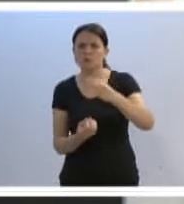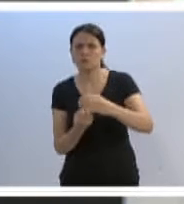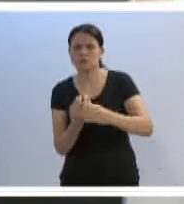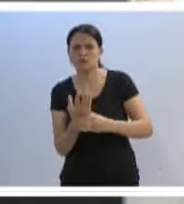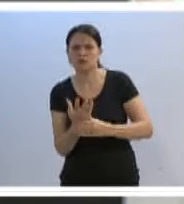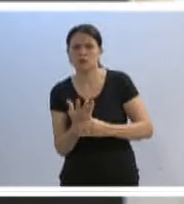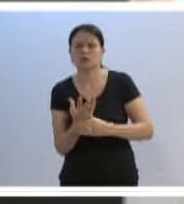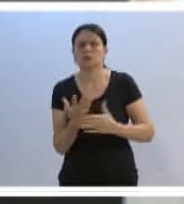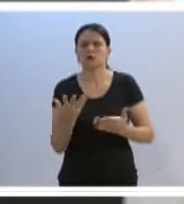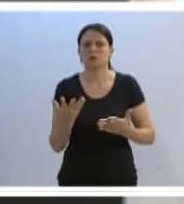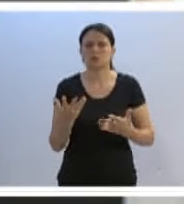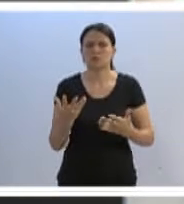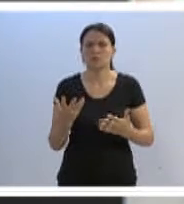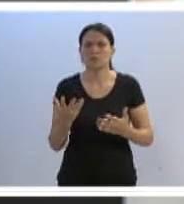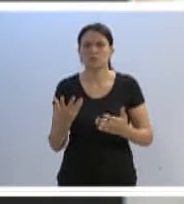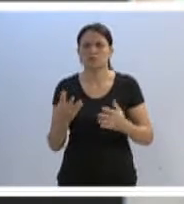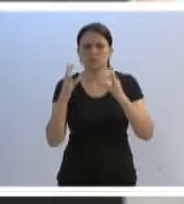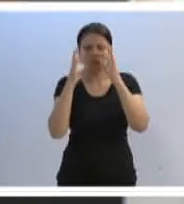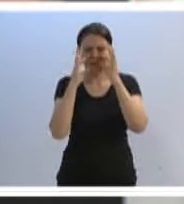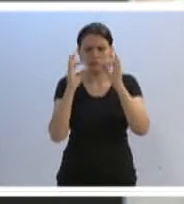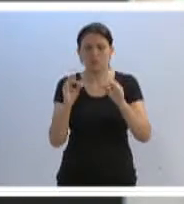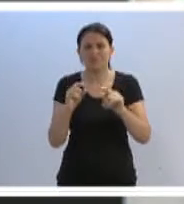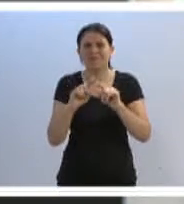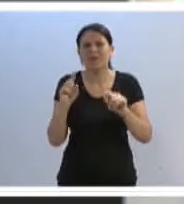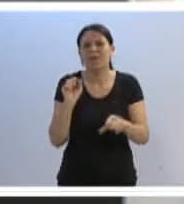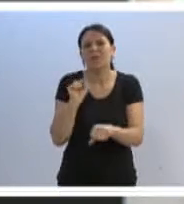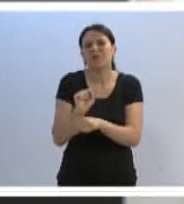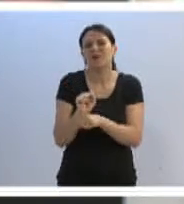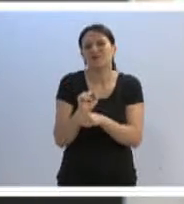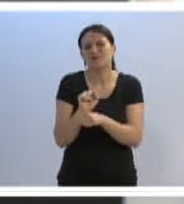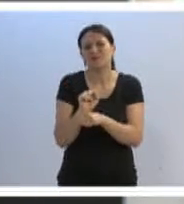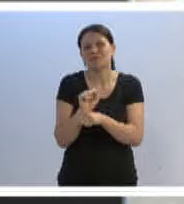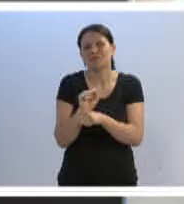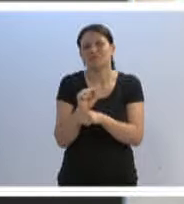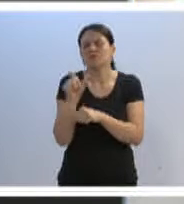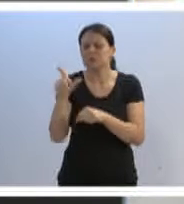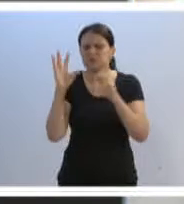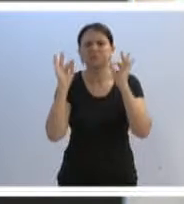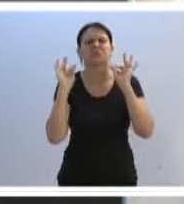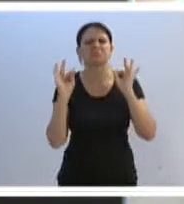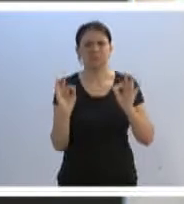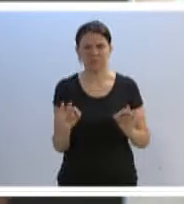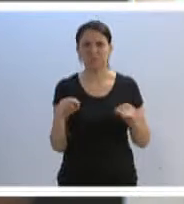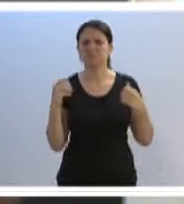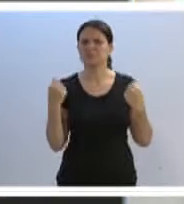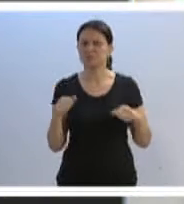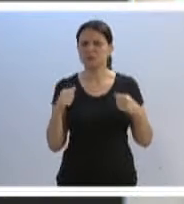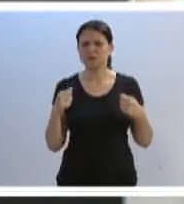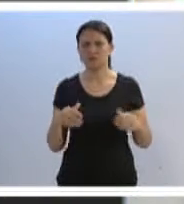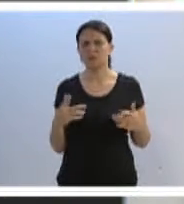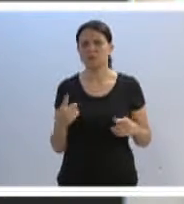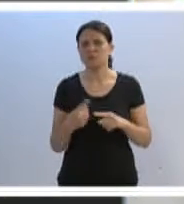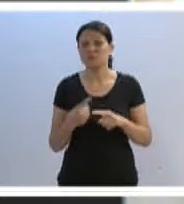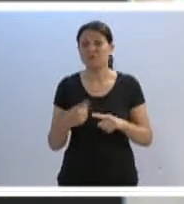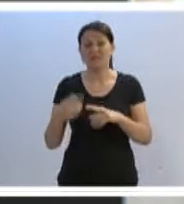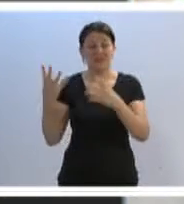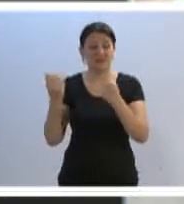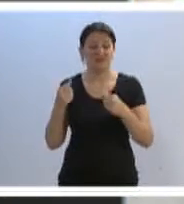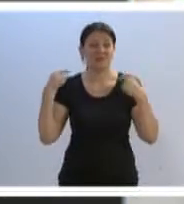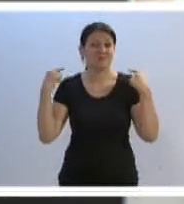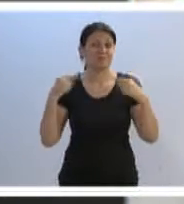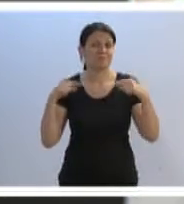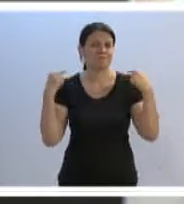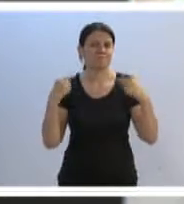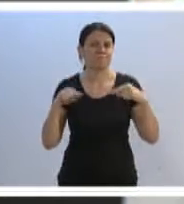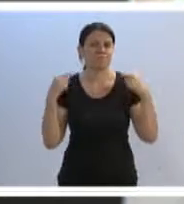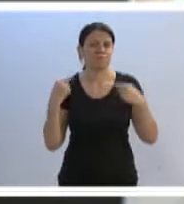de instrumentos para se dar atenção, mas que parou no tempo. Então, Vossa Excelência tem razão, nós temos recebido inúmeras reclamações junto ao nosso